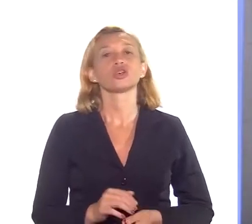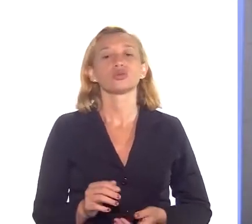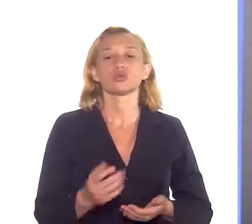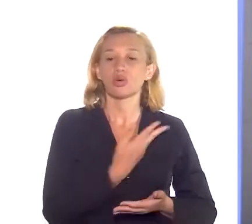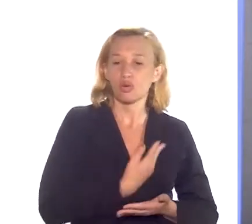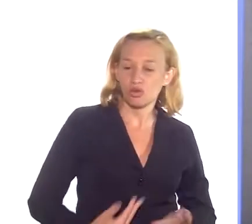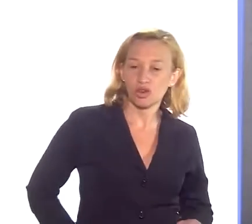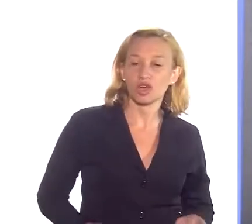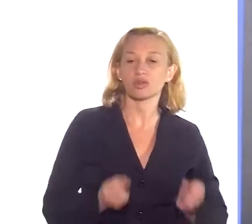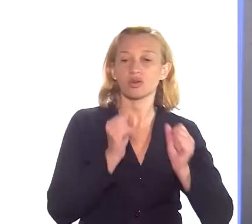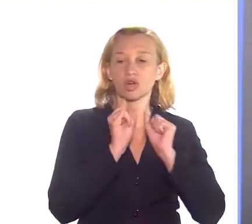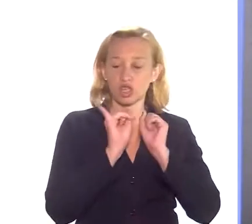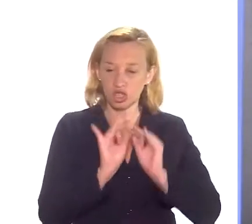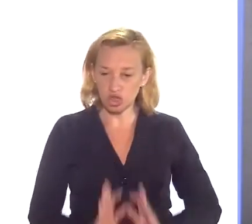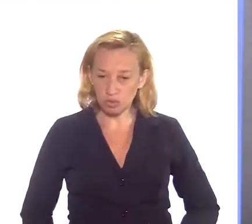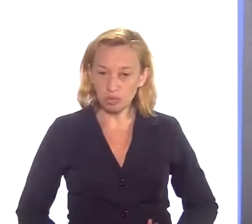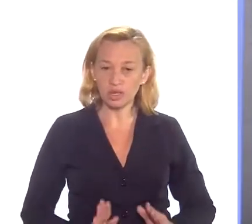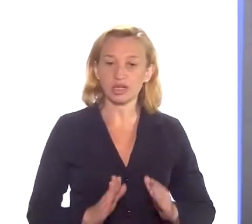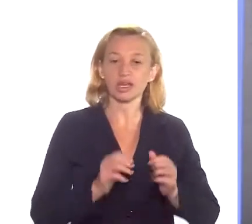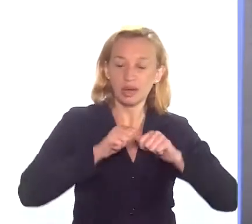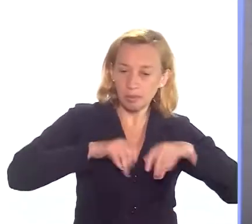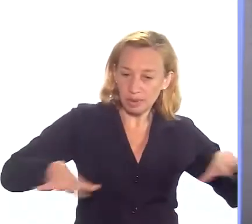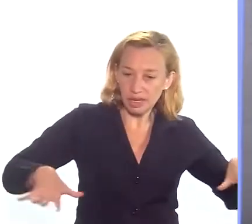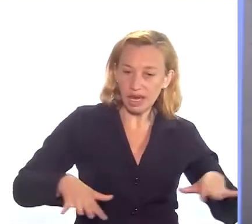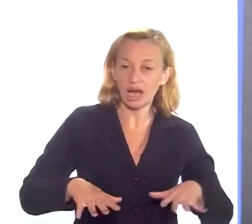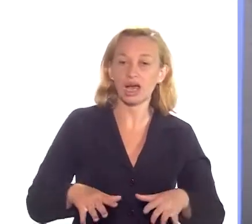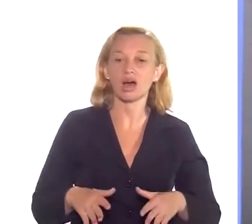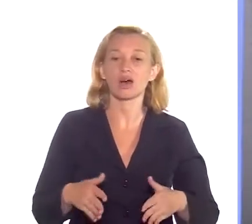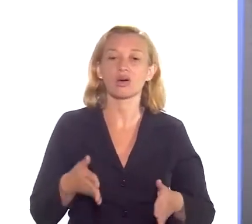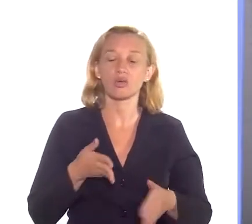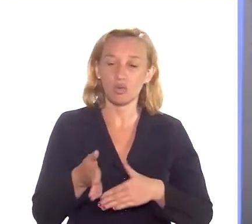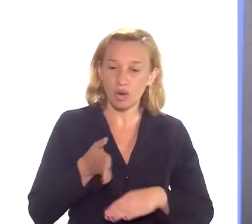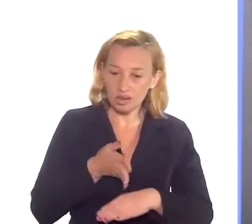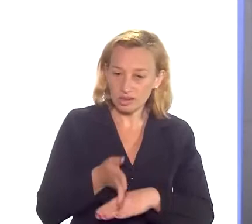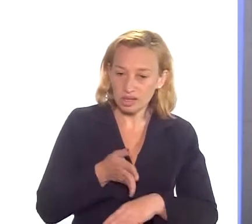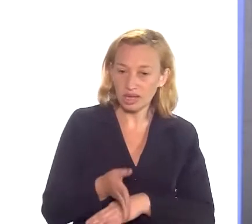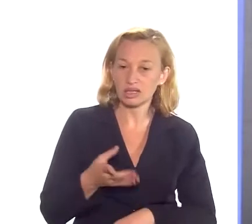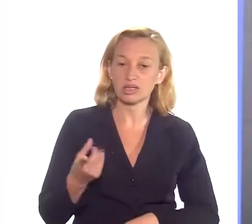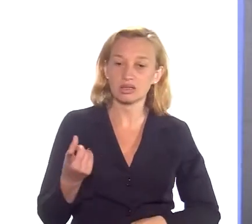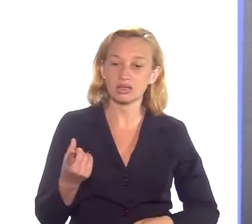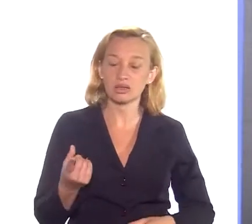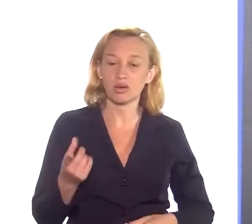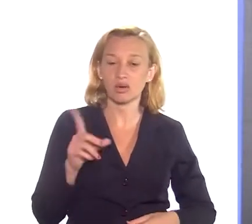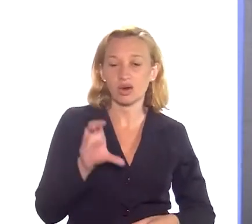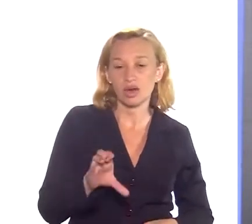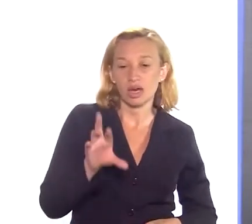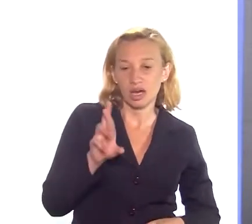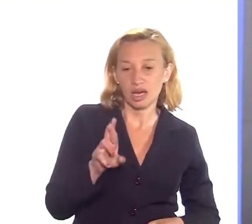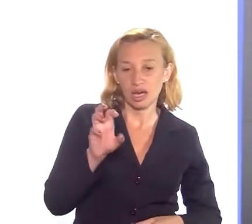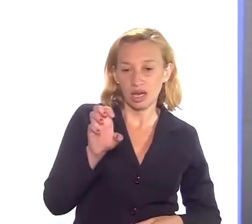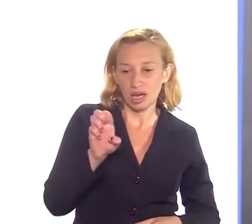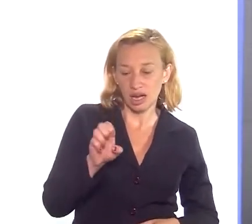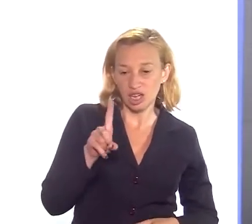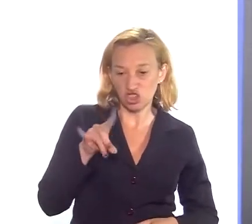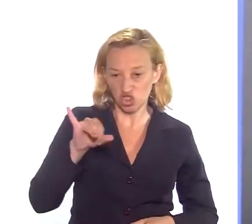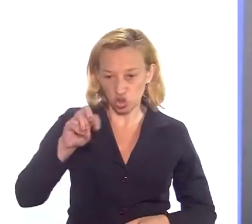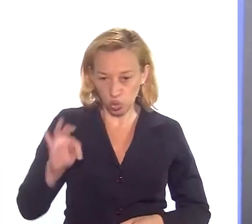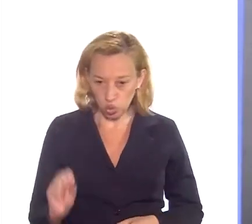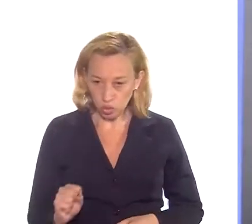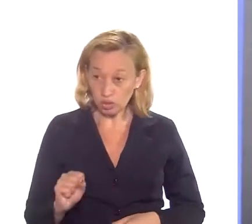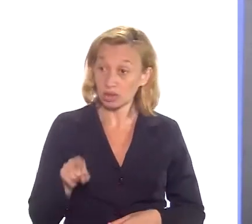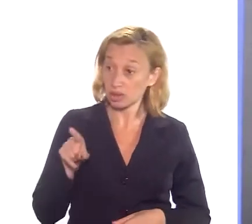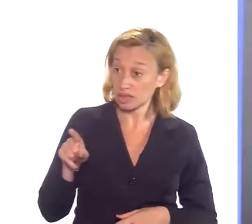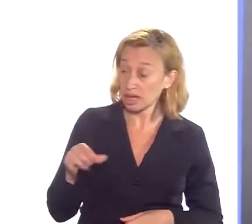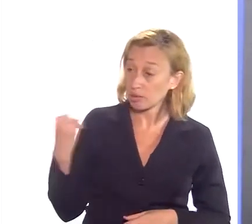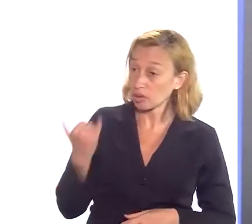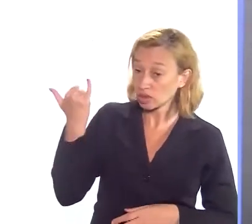programas que estão sendo desenhados pelo governo, justamente para ampliar o acesso a esse crédito, você acha que isso pode ser também um fator